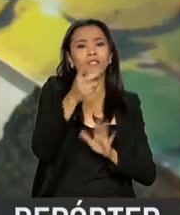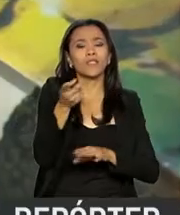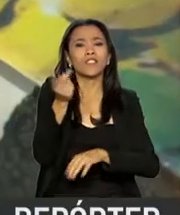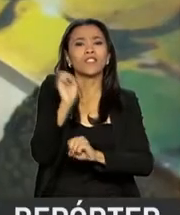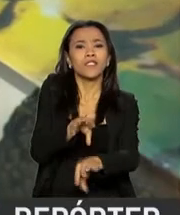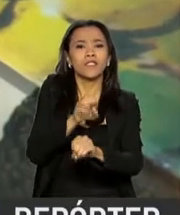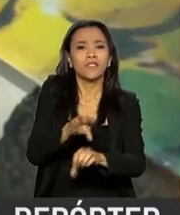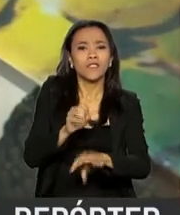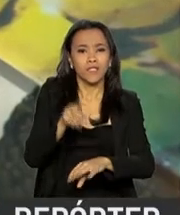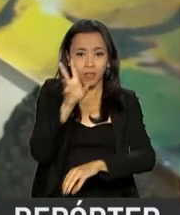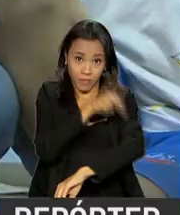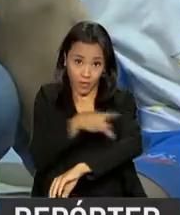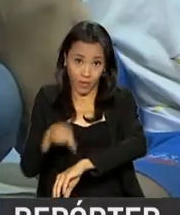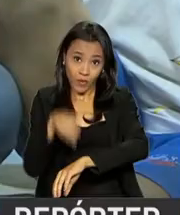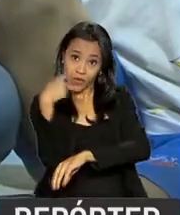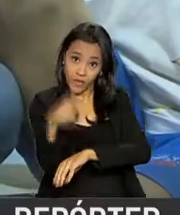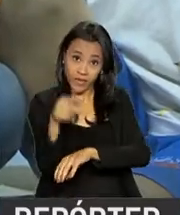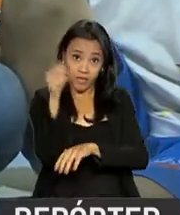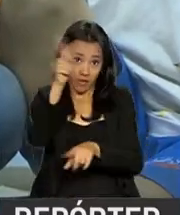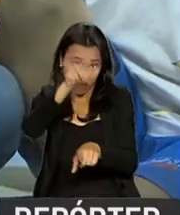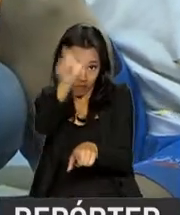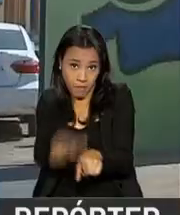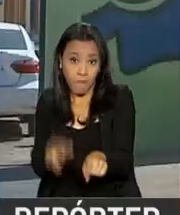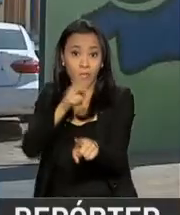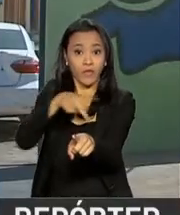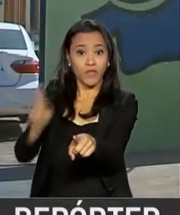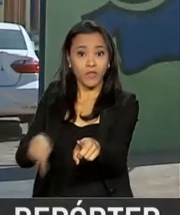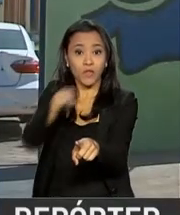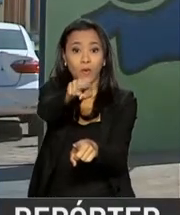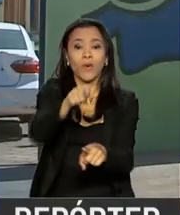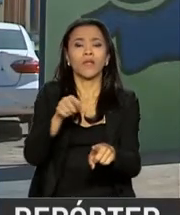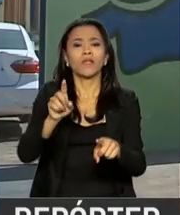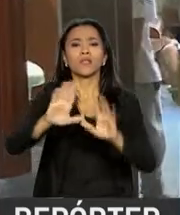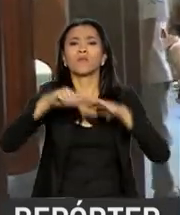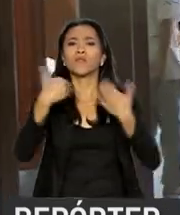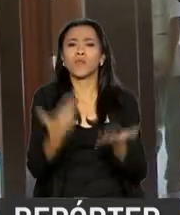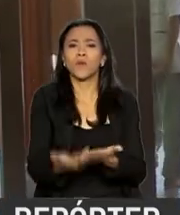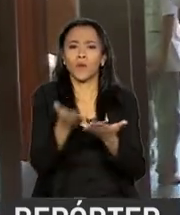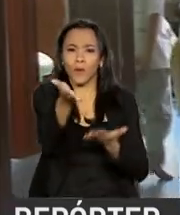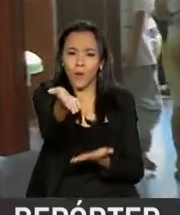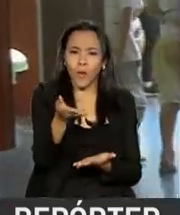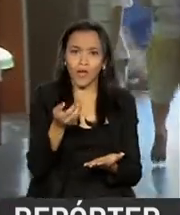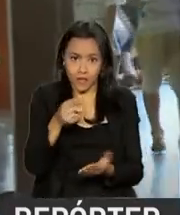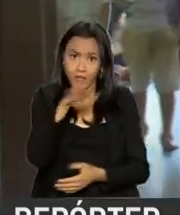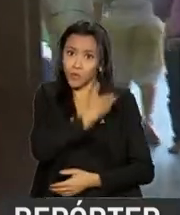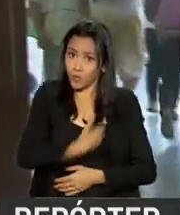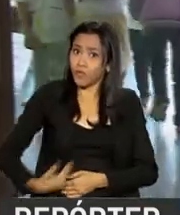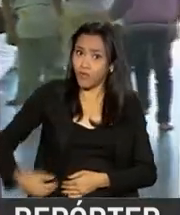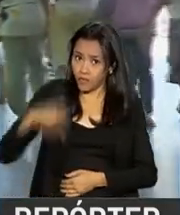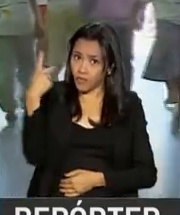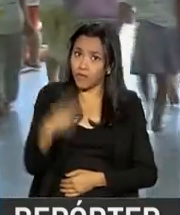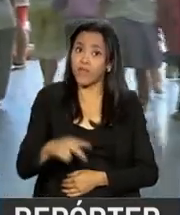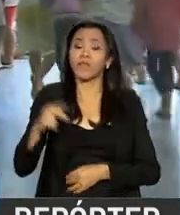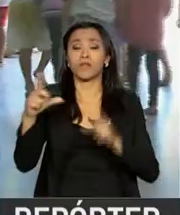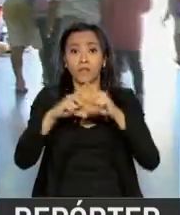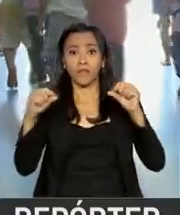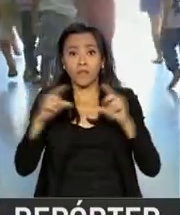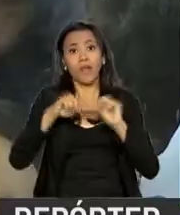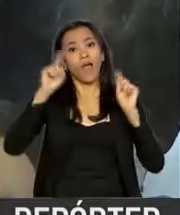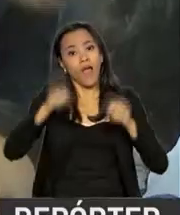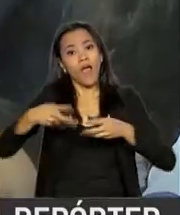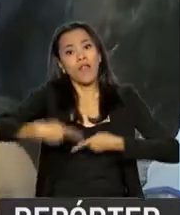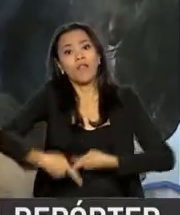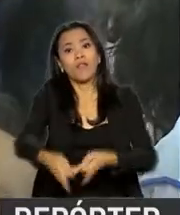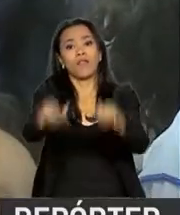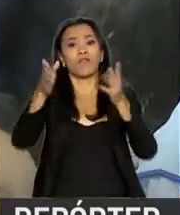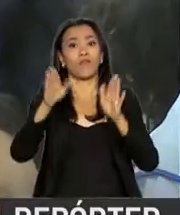princesas negras que esta professora do jardim de infância de uma escola pública no distrito federal levou para a sala